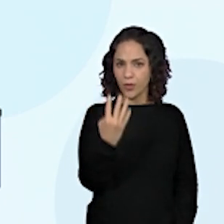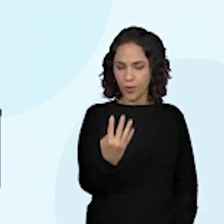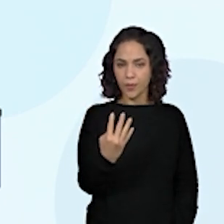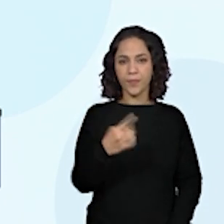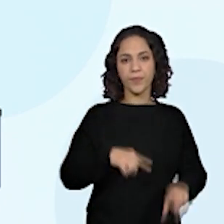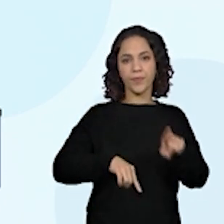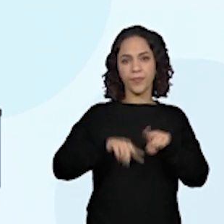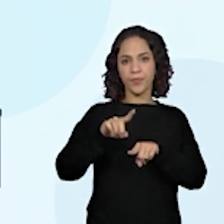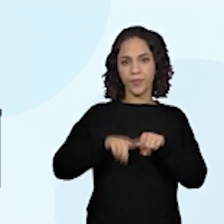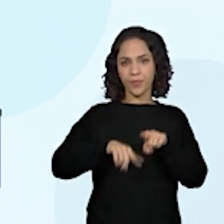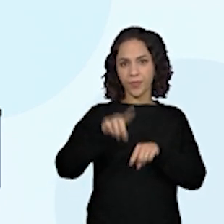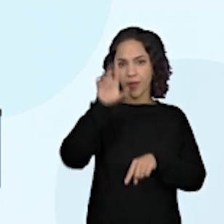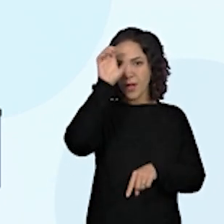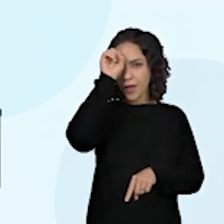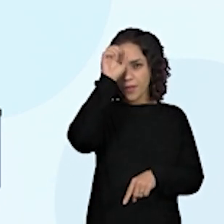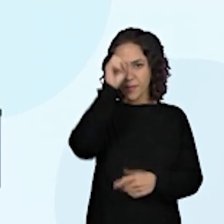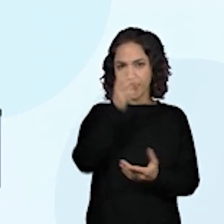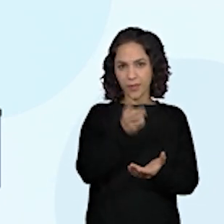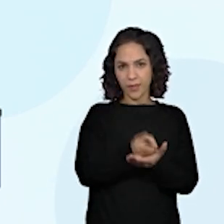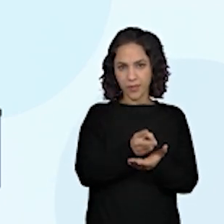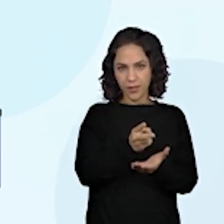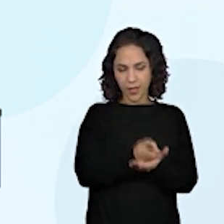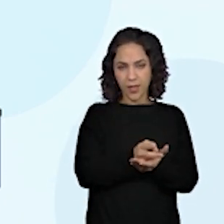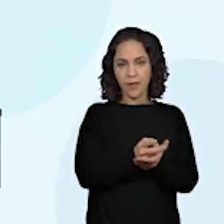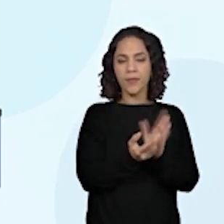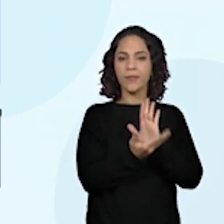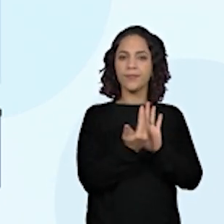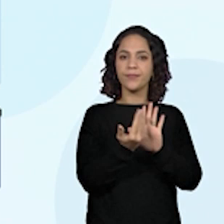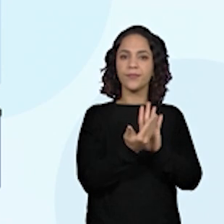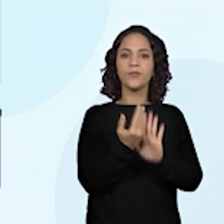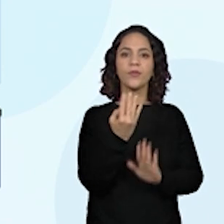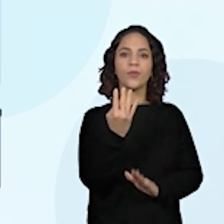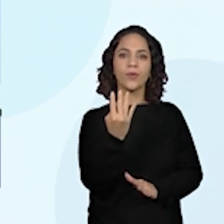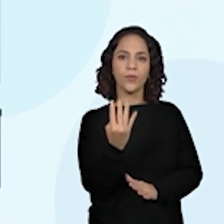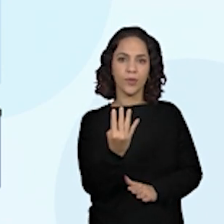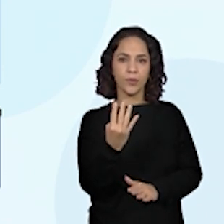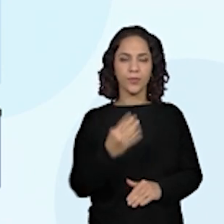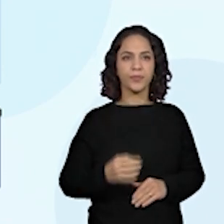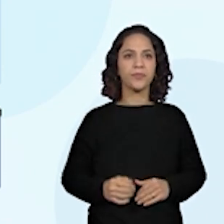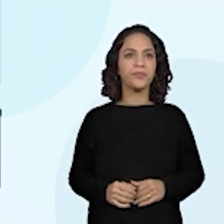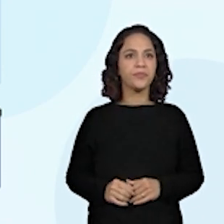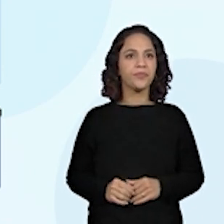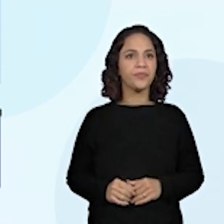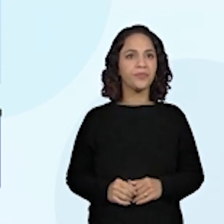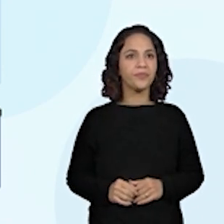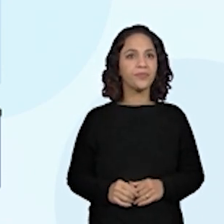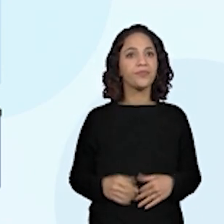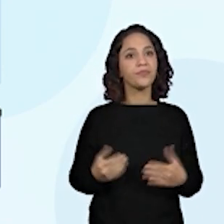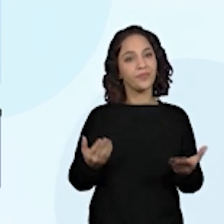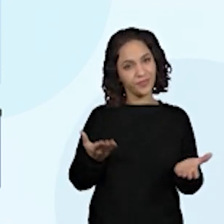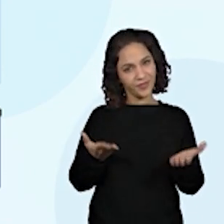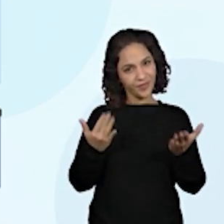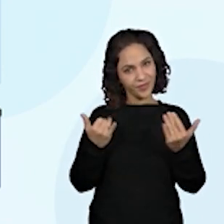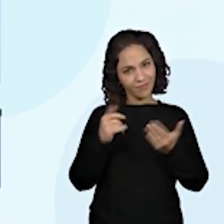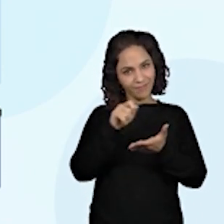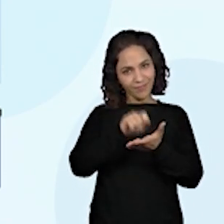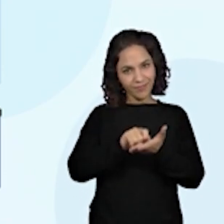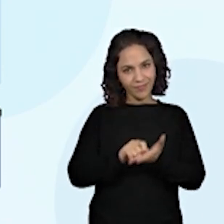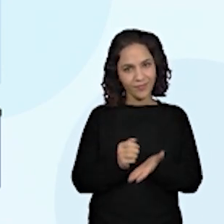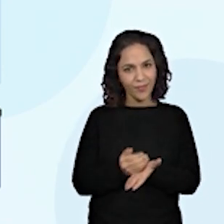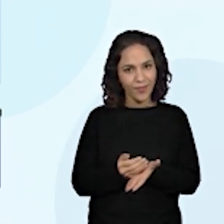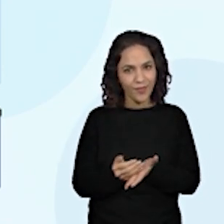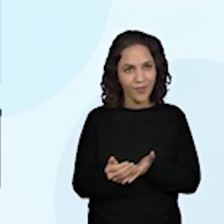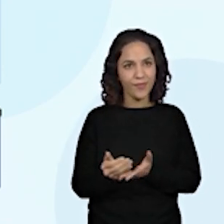4. Páginas 23 e 24. Vamos ao registro inicial, em